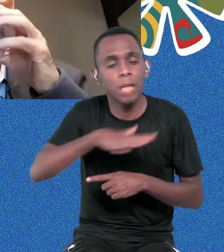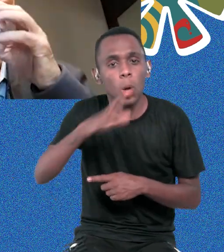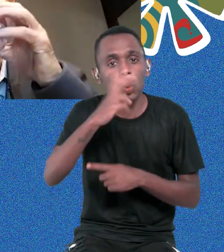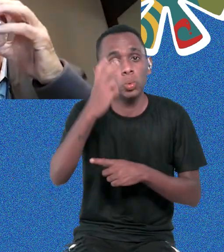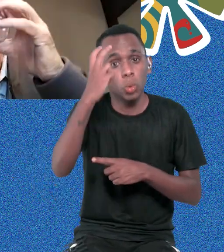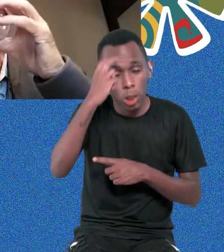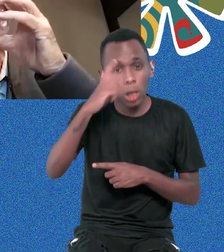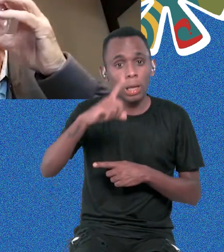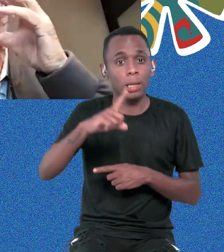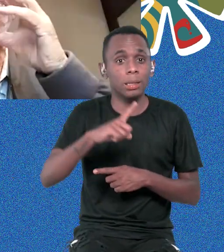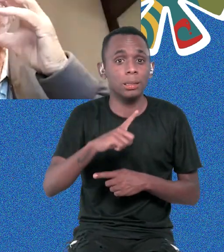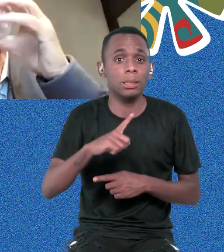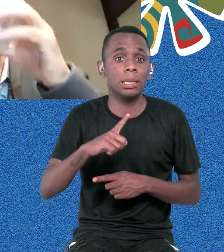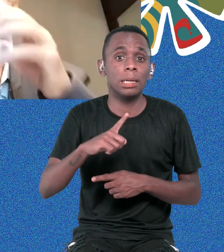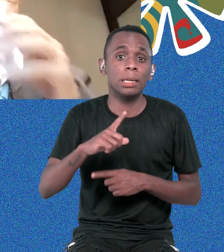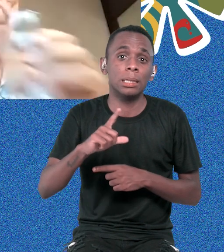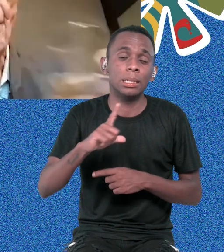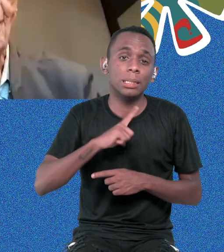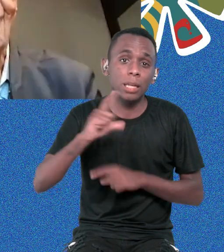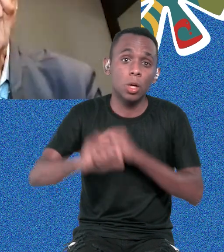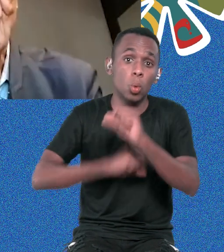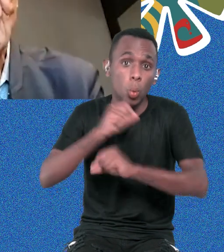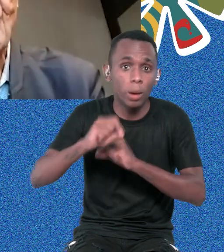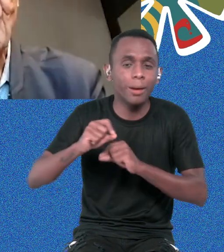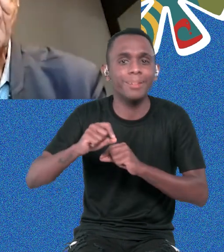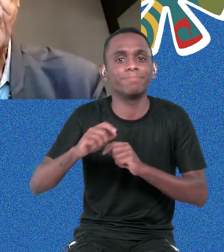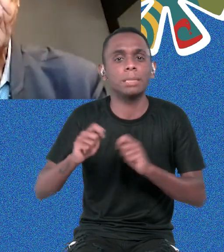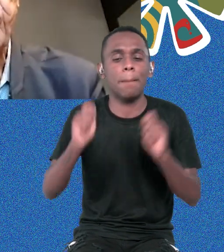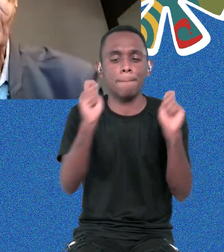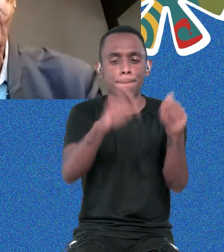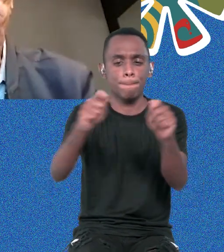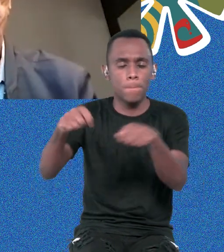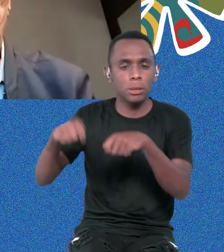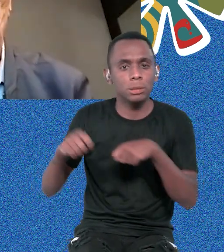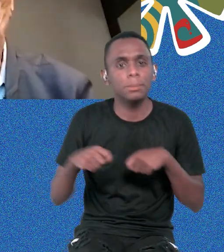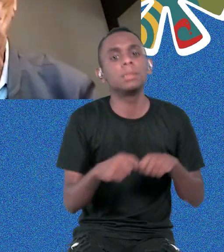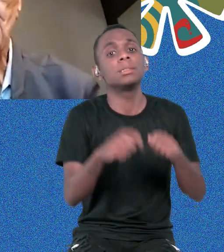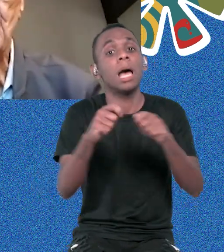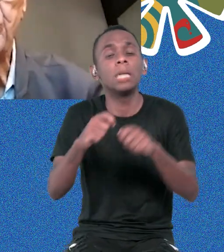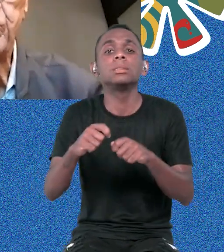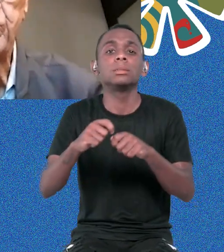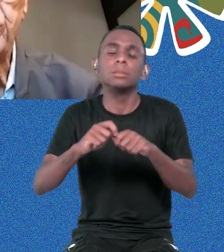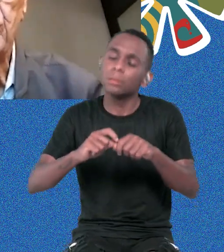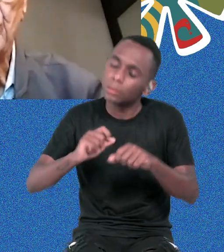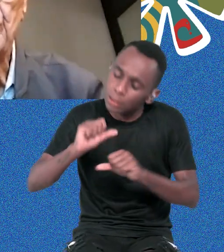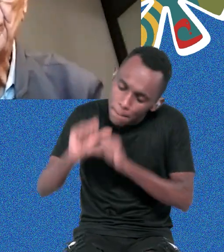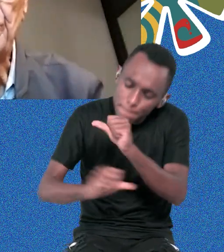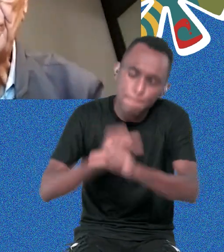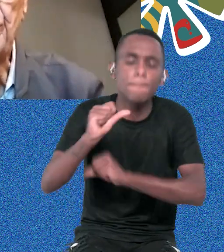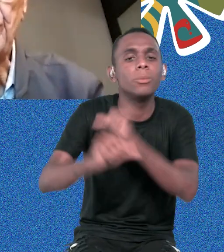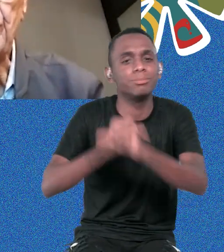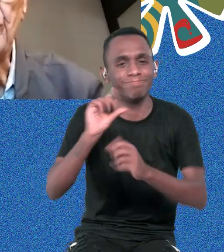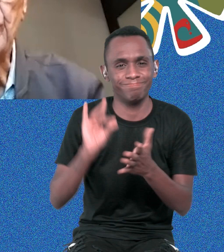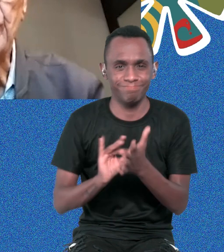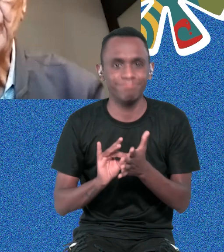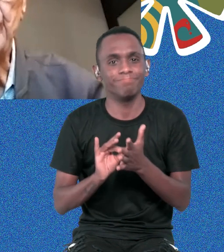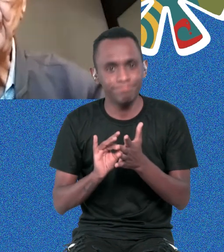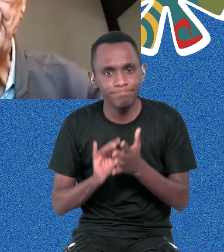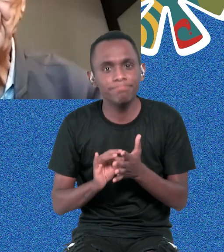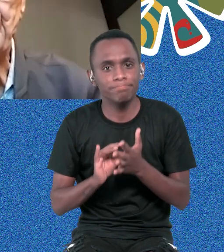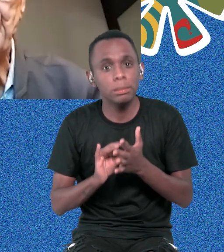vivências culturais estão exatamente na sua capacidade, né, de se